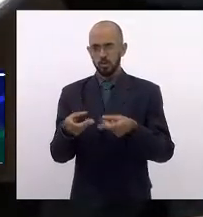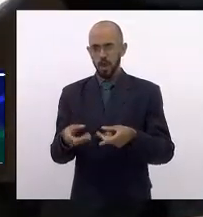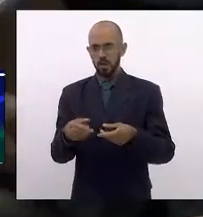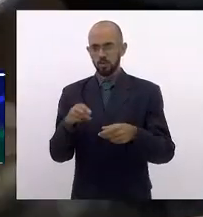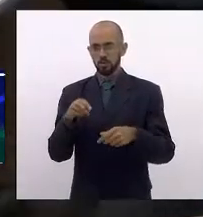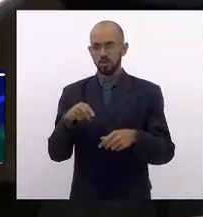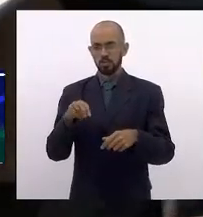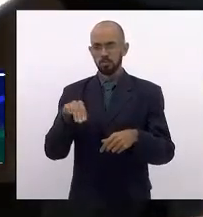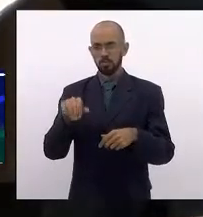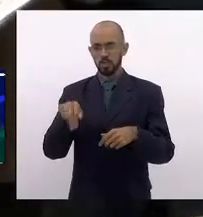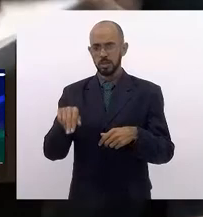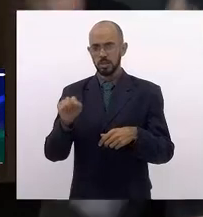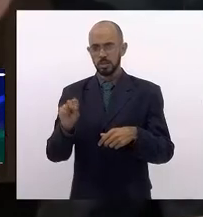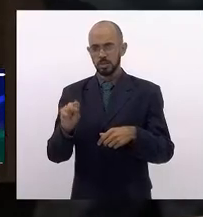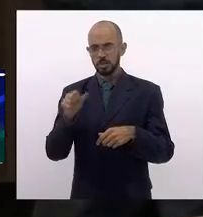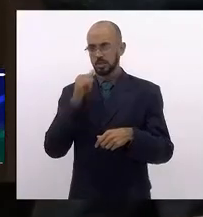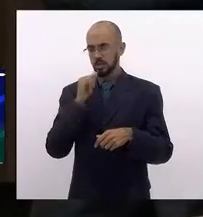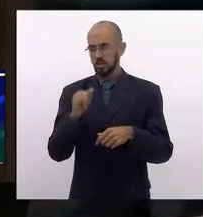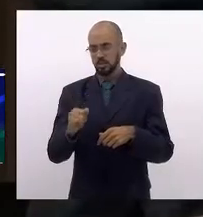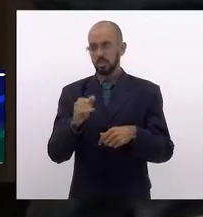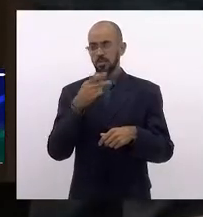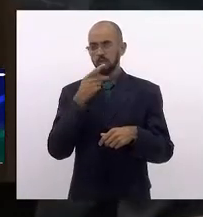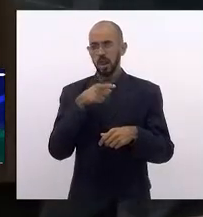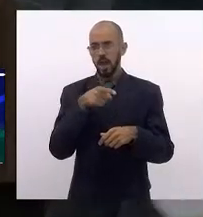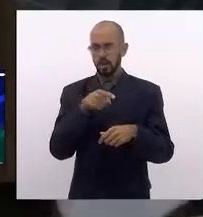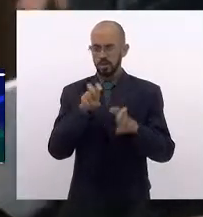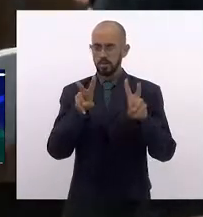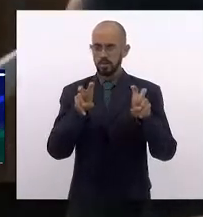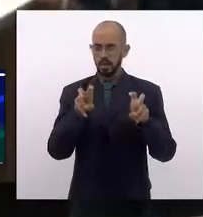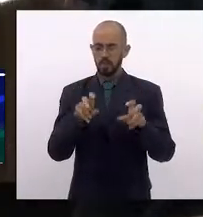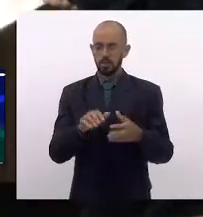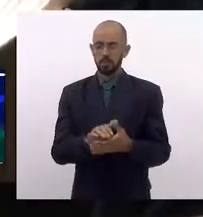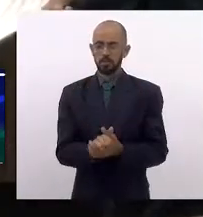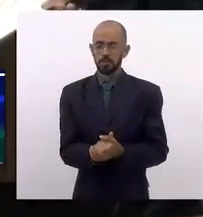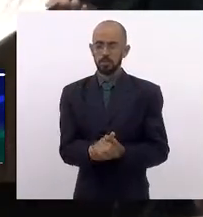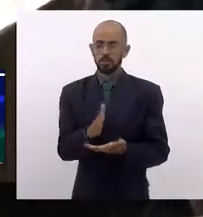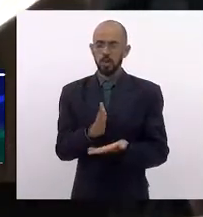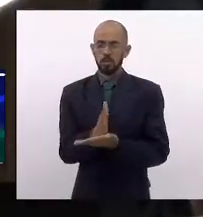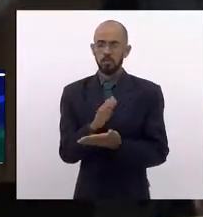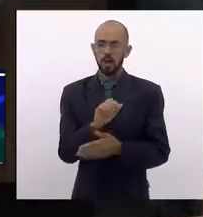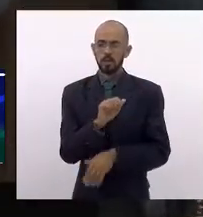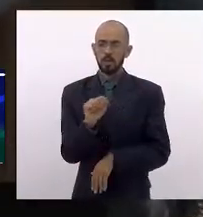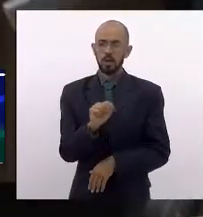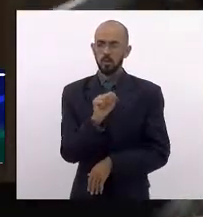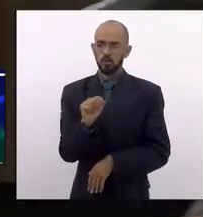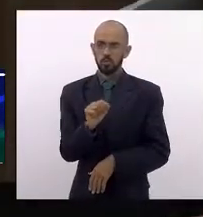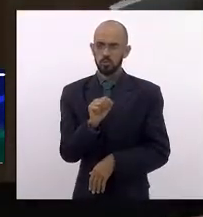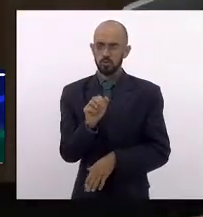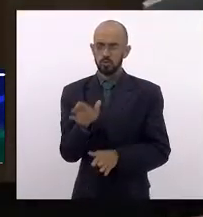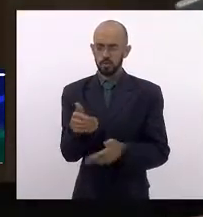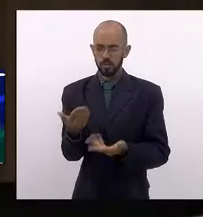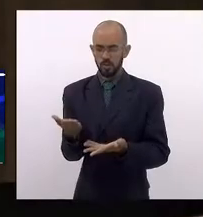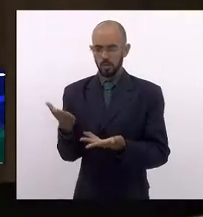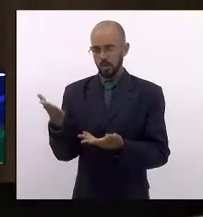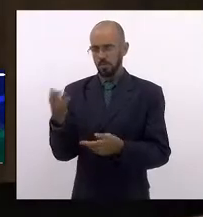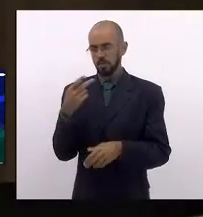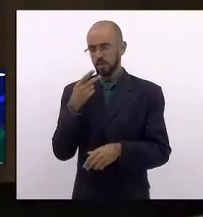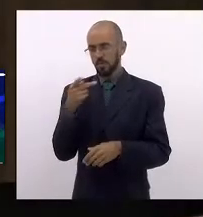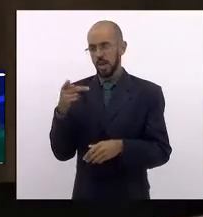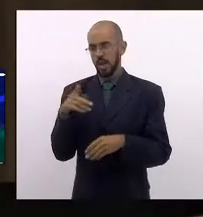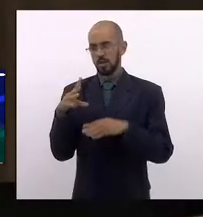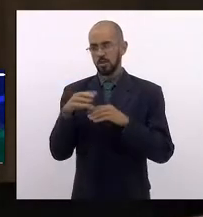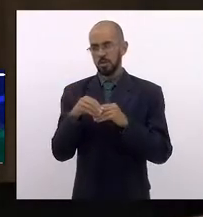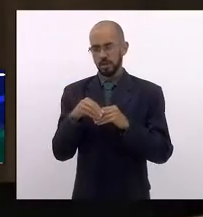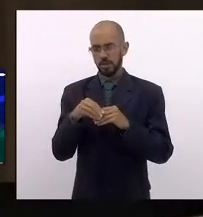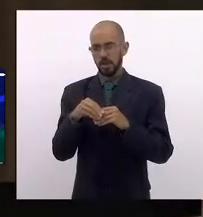justamente para tratar desse tema mãe e isso foi aprovada em agosto então somar